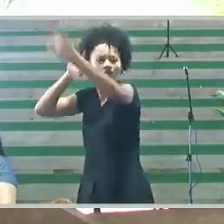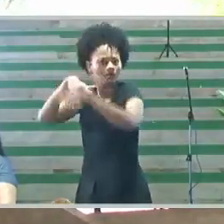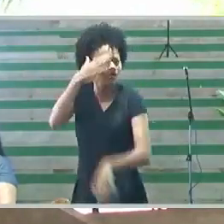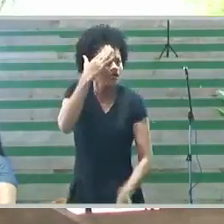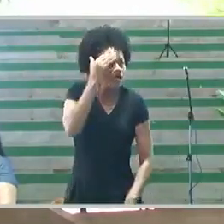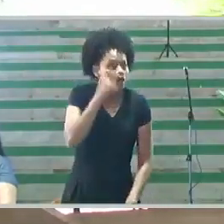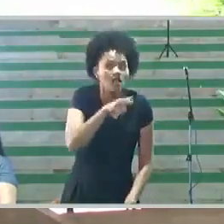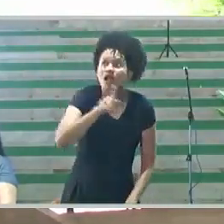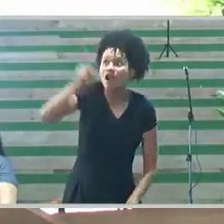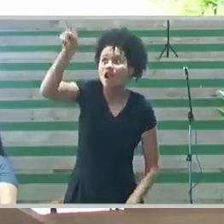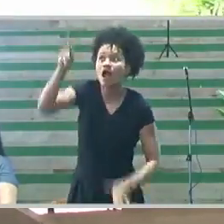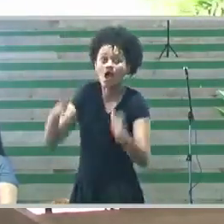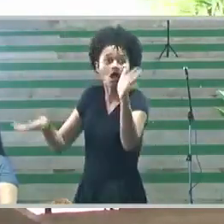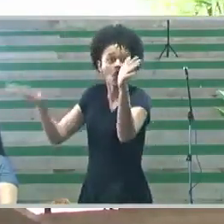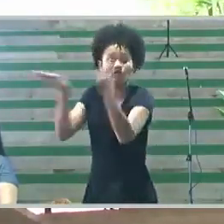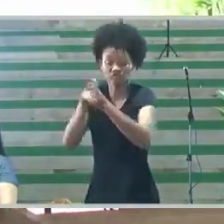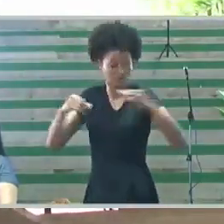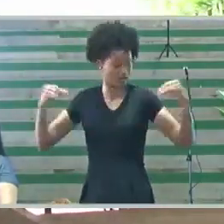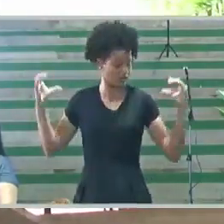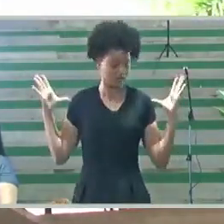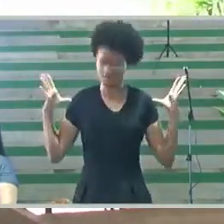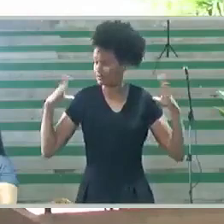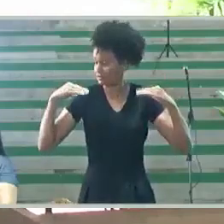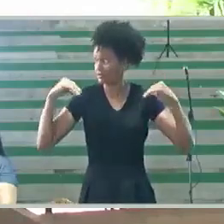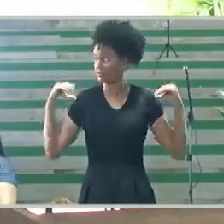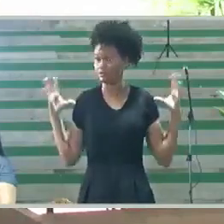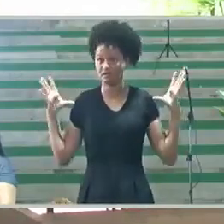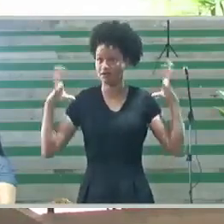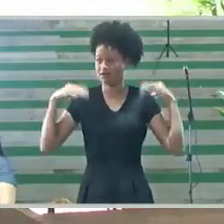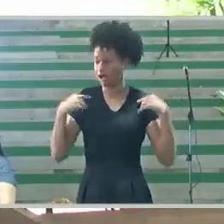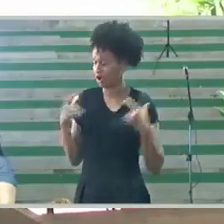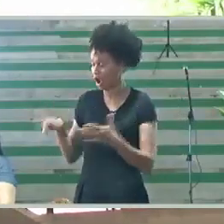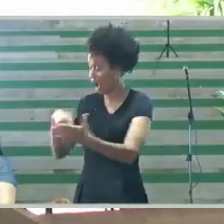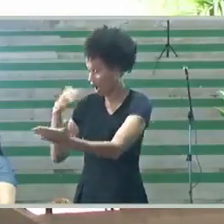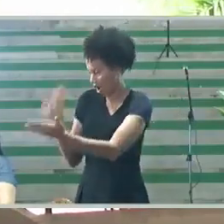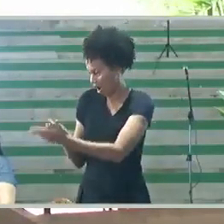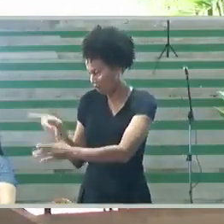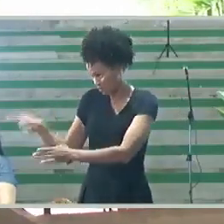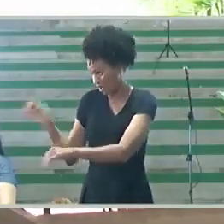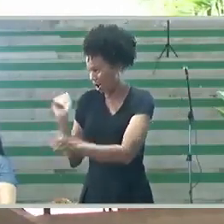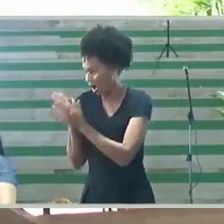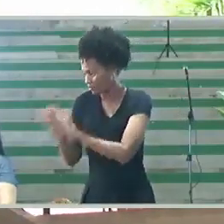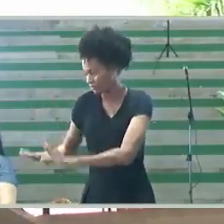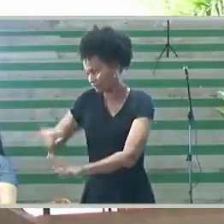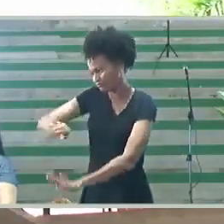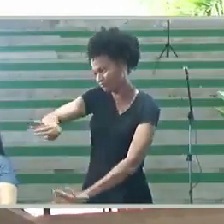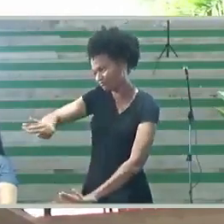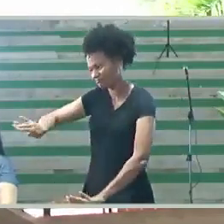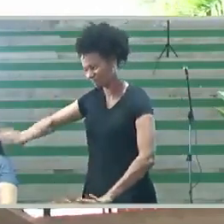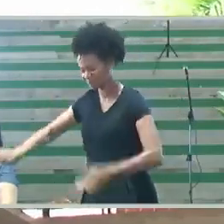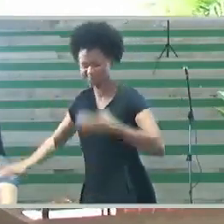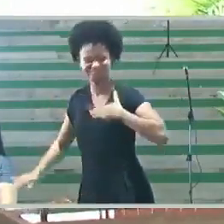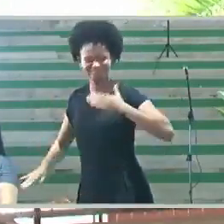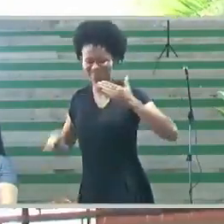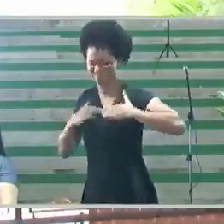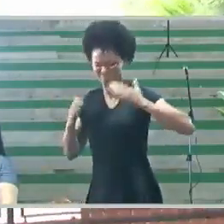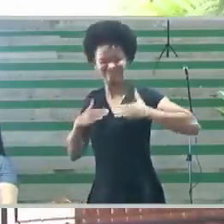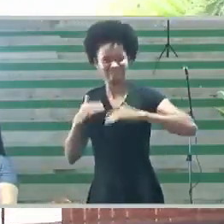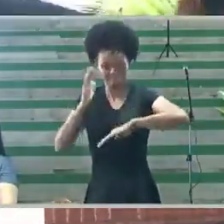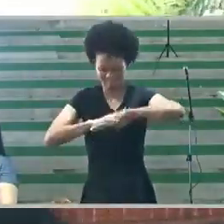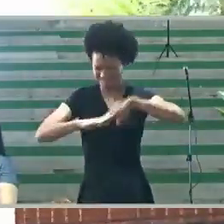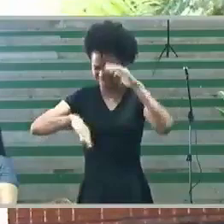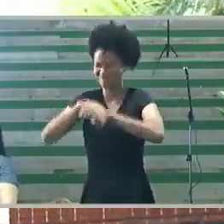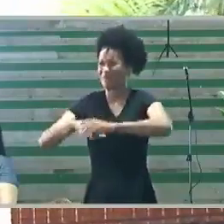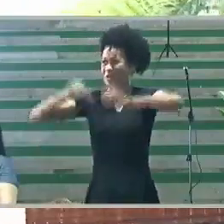Sabe o que nós vamos dizer para os serafins? Vocês adoraram até agora. Agora fica quieto que quem vai adorar é